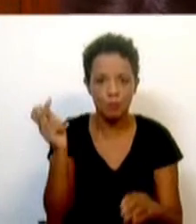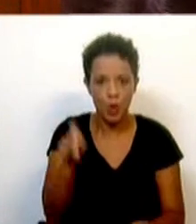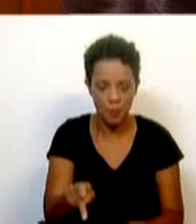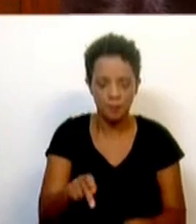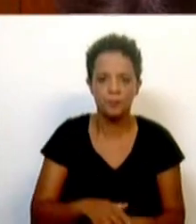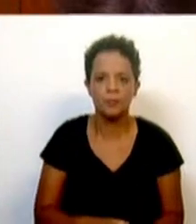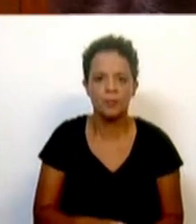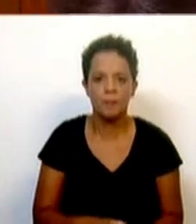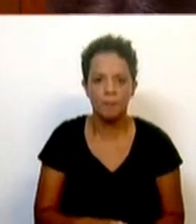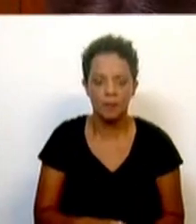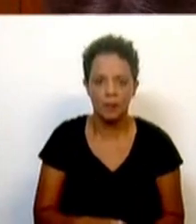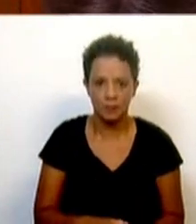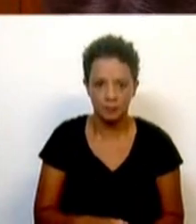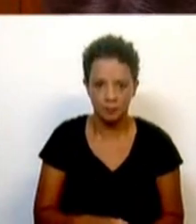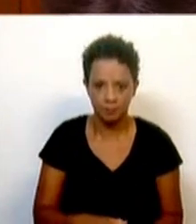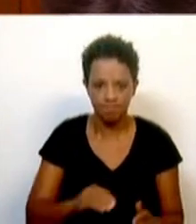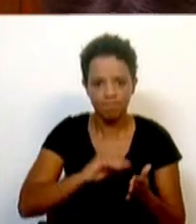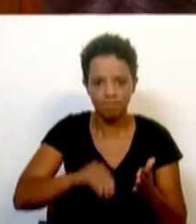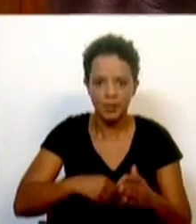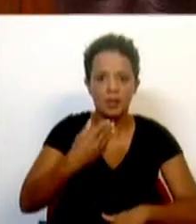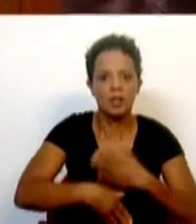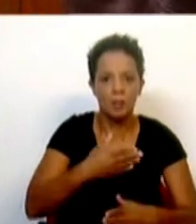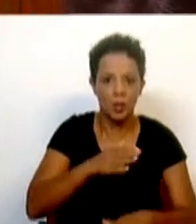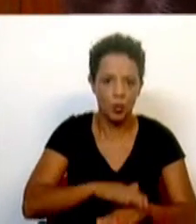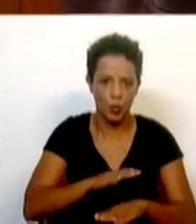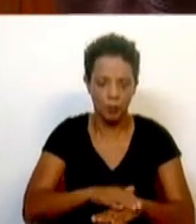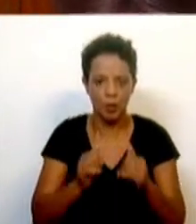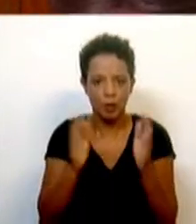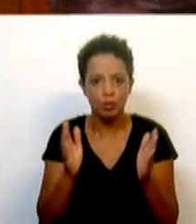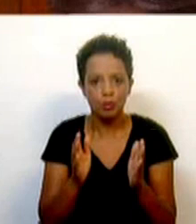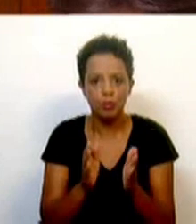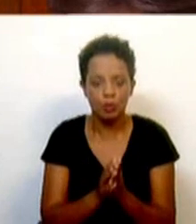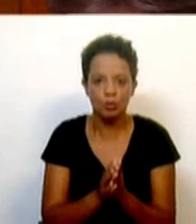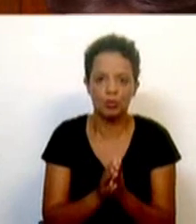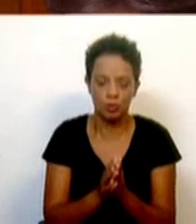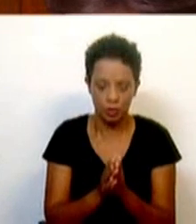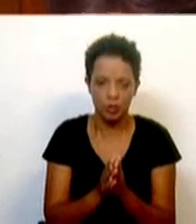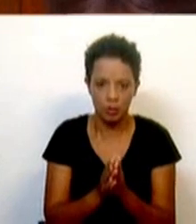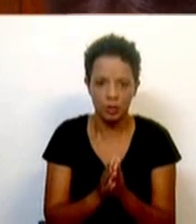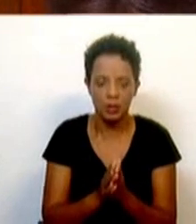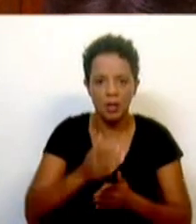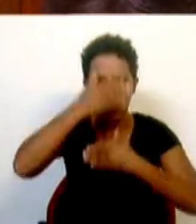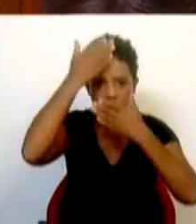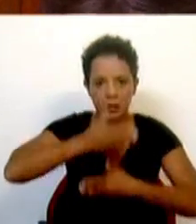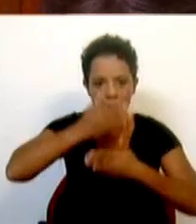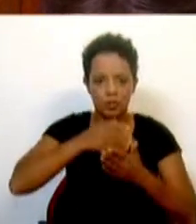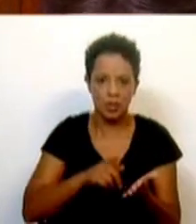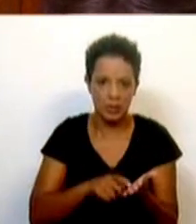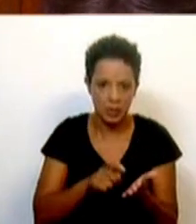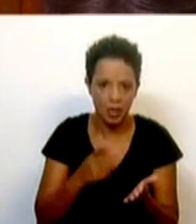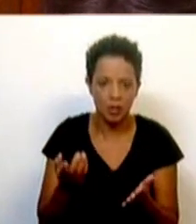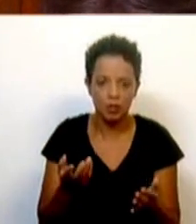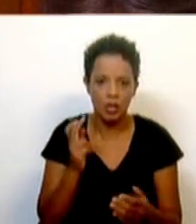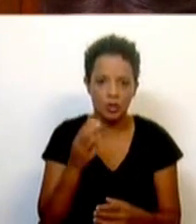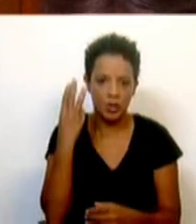introduzimos um mecanismo de vinculação dinâmica, de forma a todos aqueles que completam o número de dias necessário correspondente